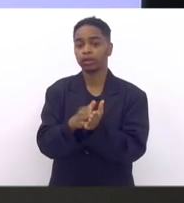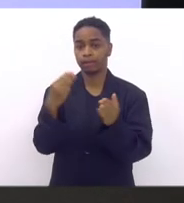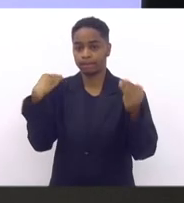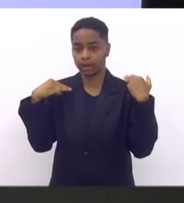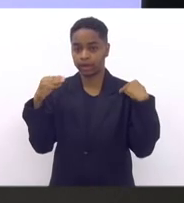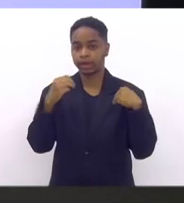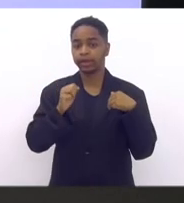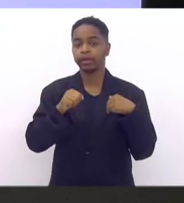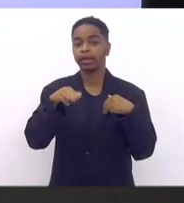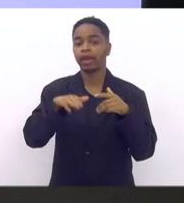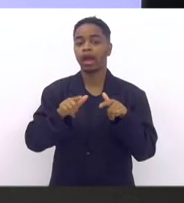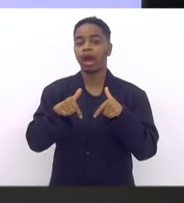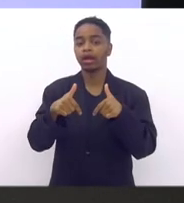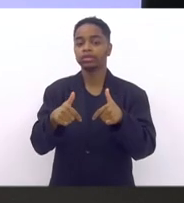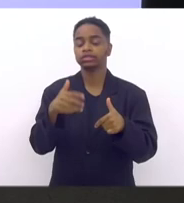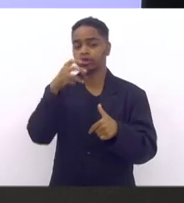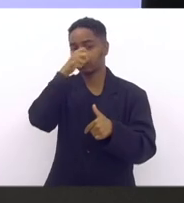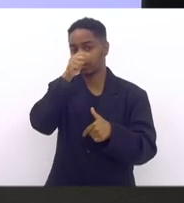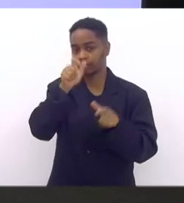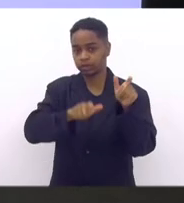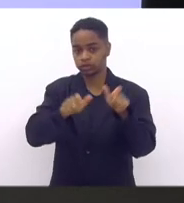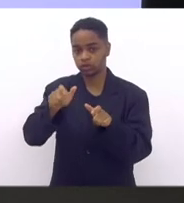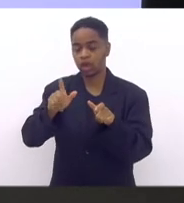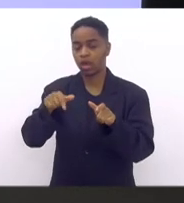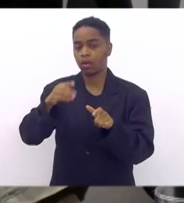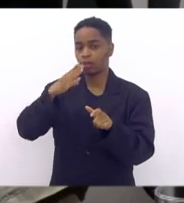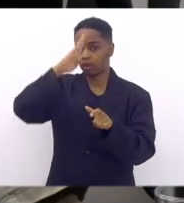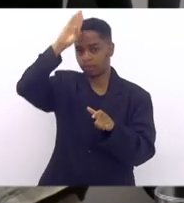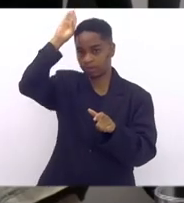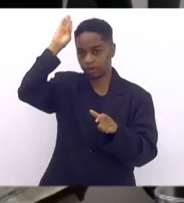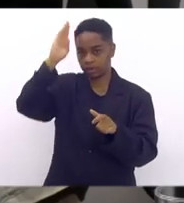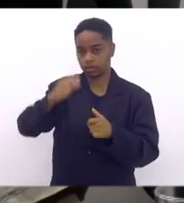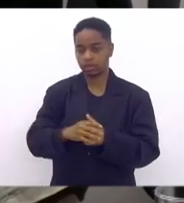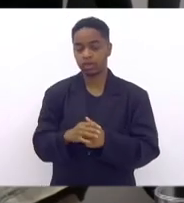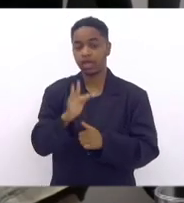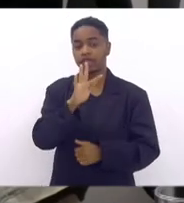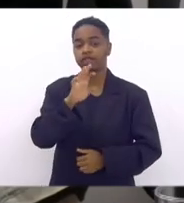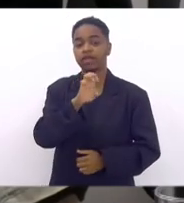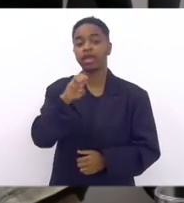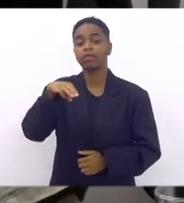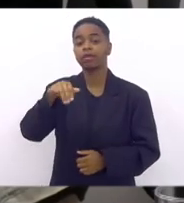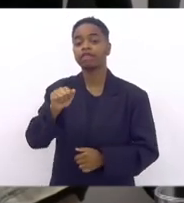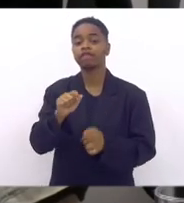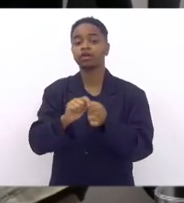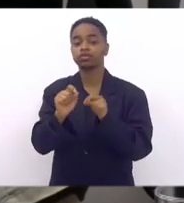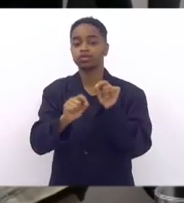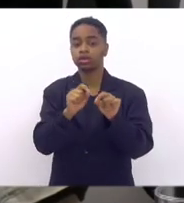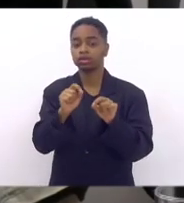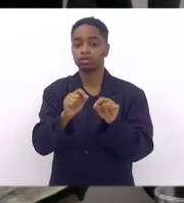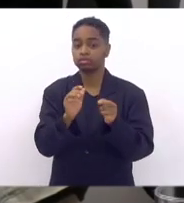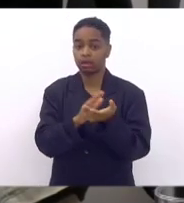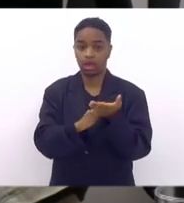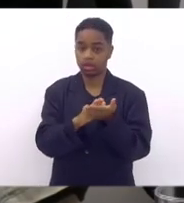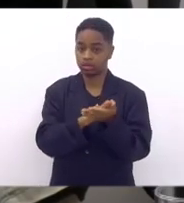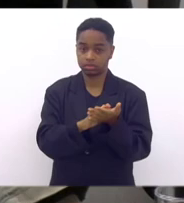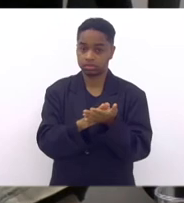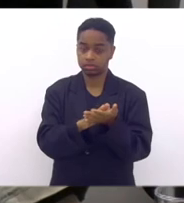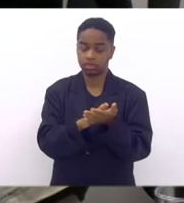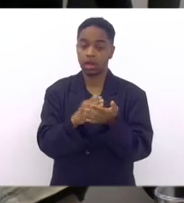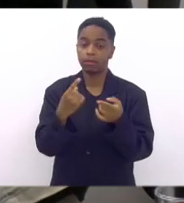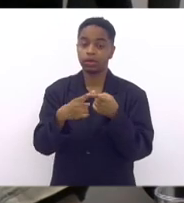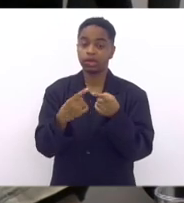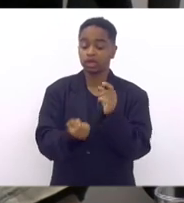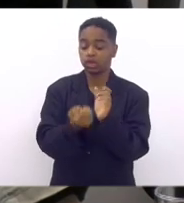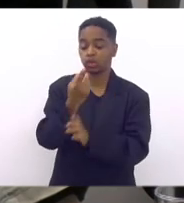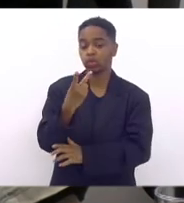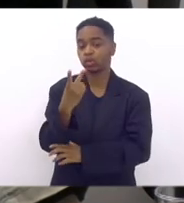atua no salvamento das pessoas o bombeiro salvamar que que a fma faz nada ela tinha dois dias de nascida Então como que a gente